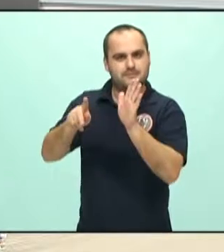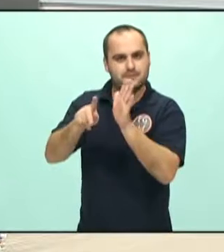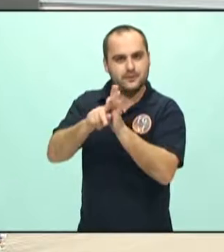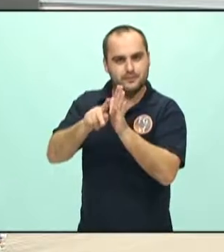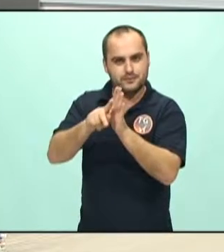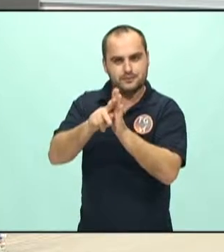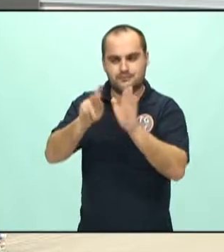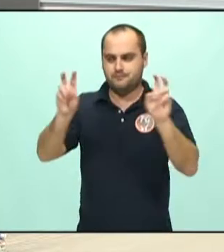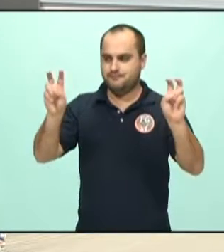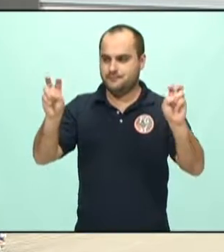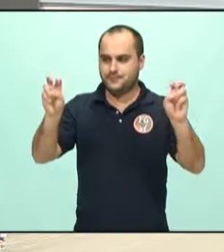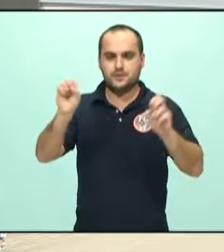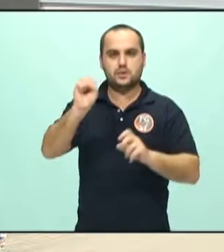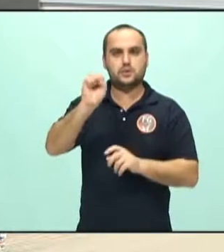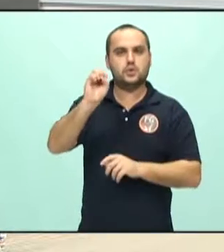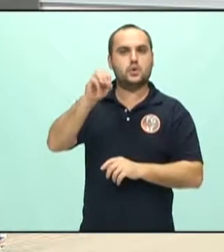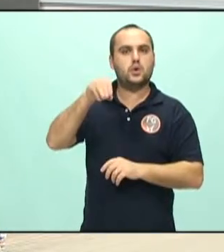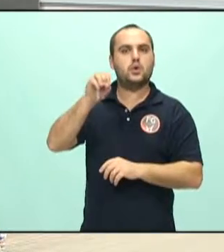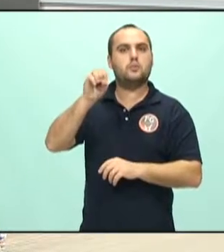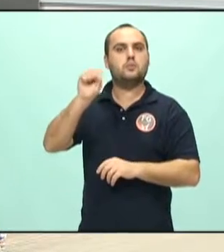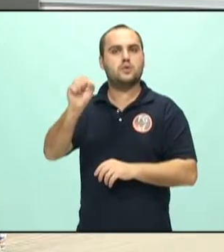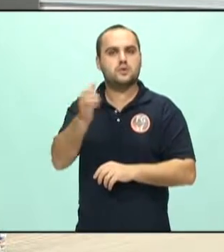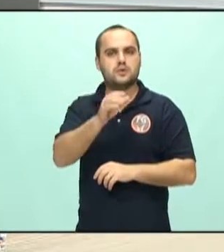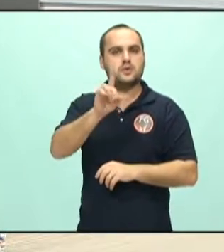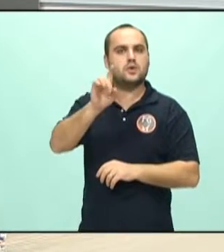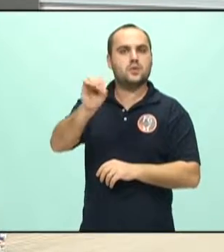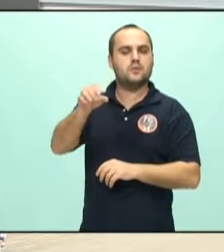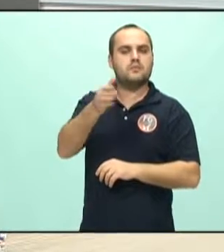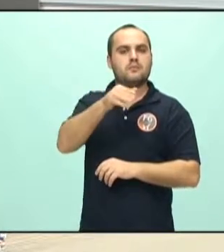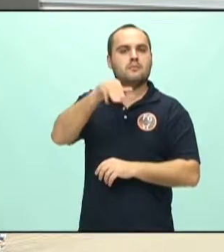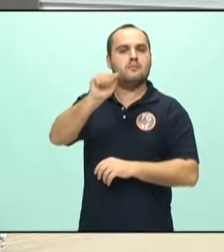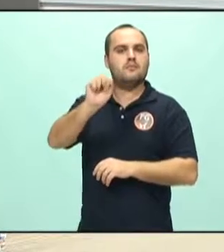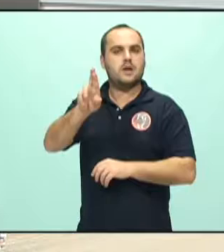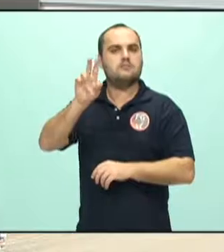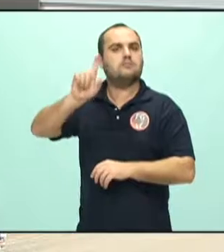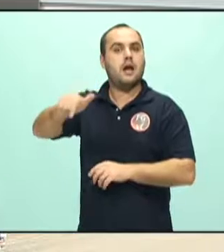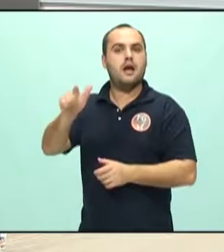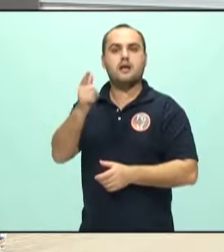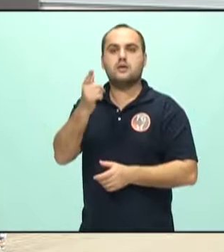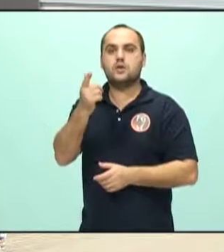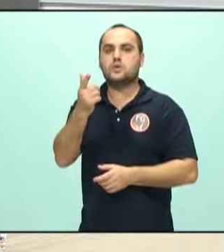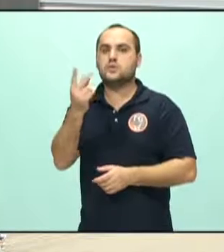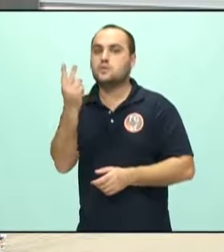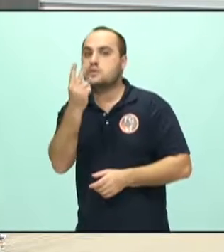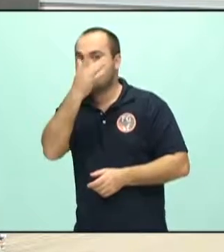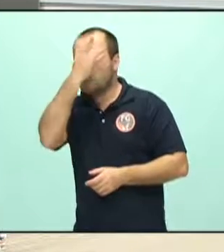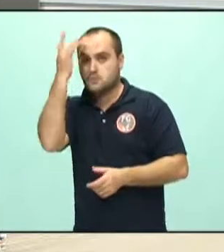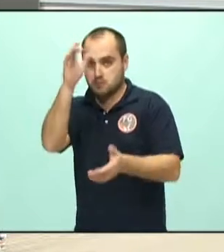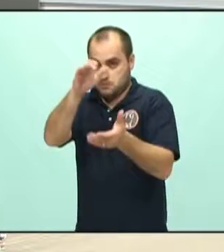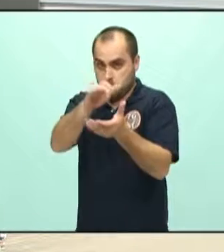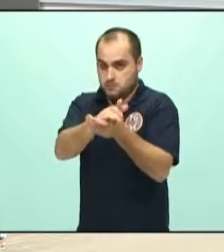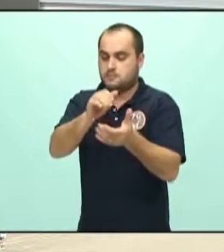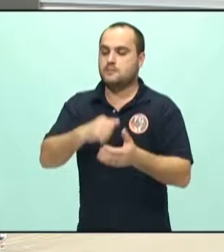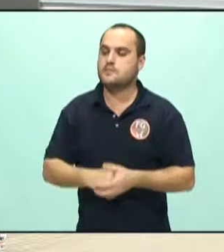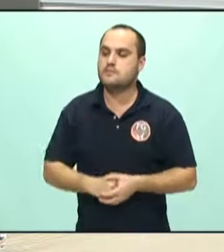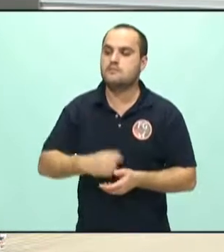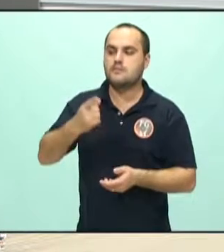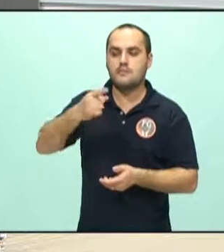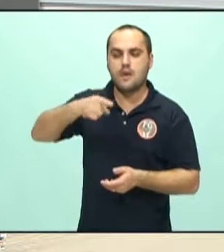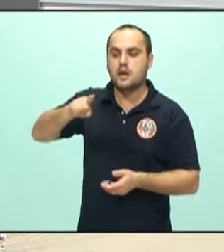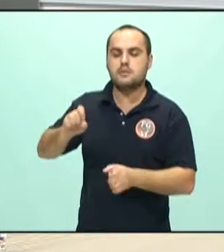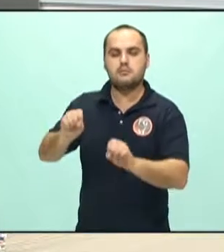juntos pelo rio com a gente trabalhando algumas dinâmicas com as crianças que vão participar do mutirão de limpeza e essas crianças